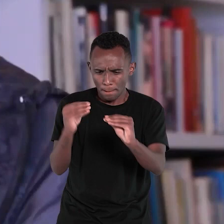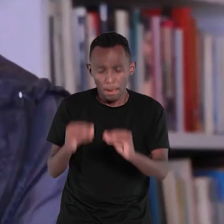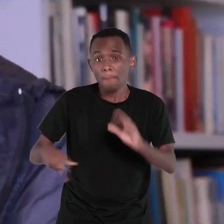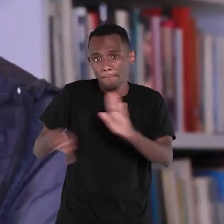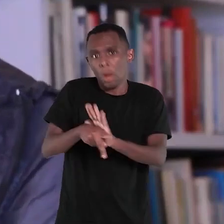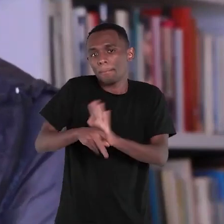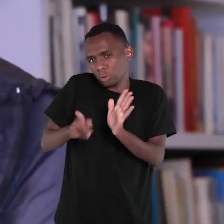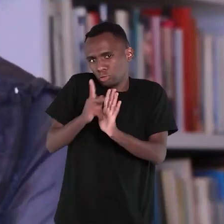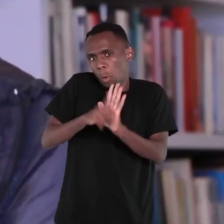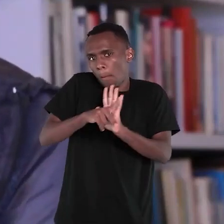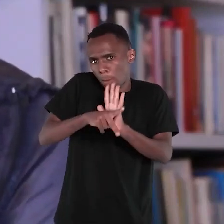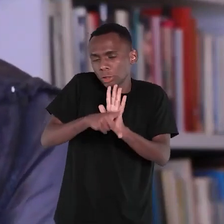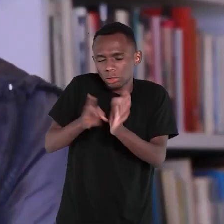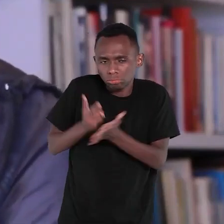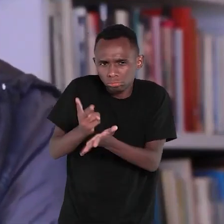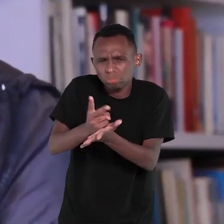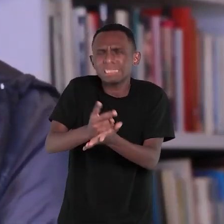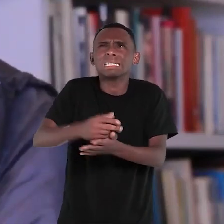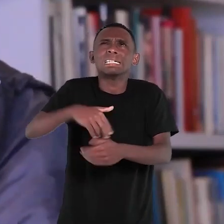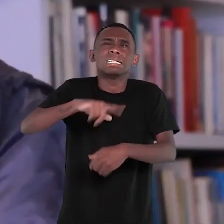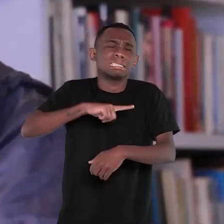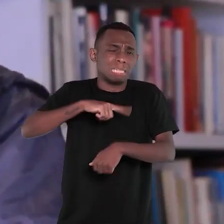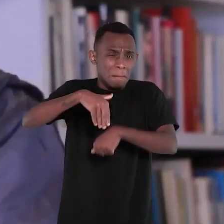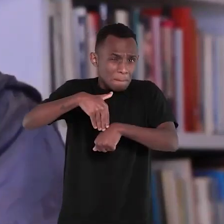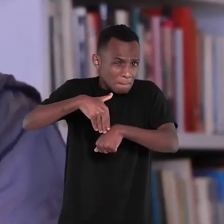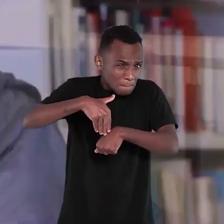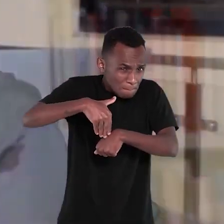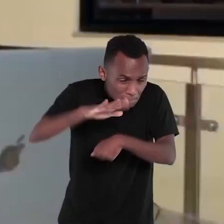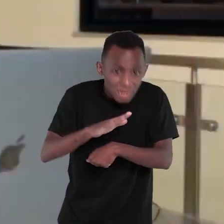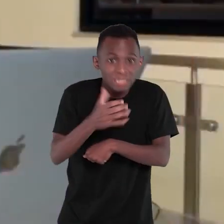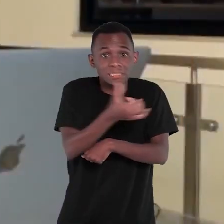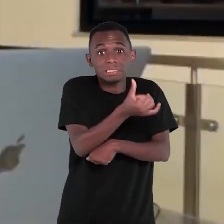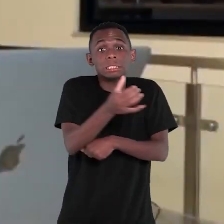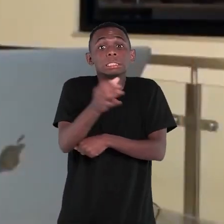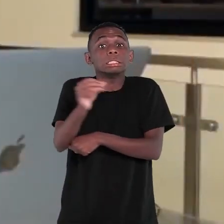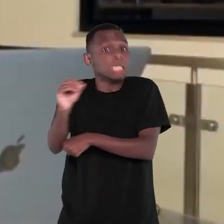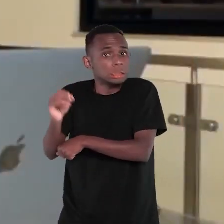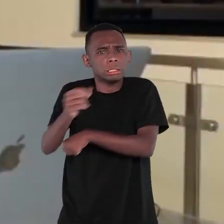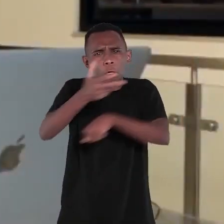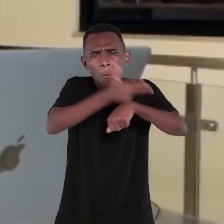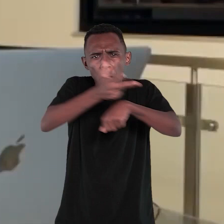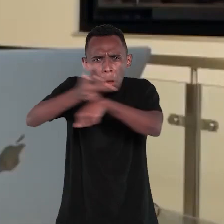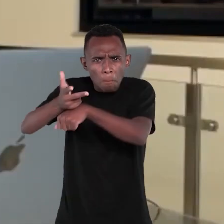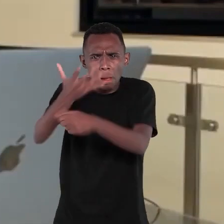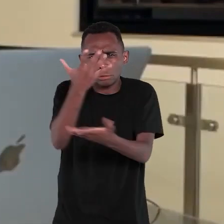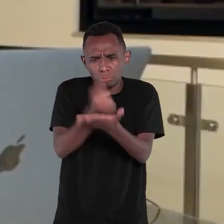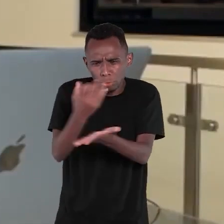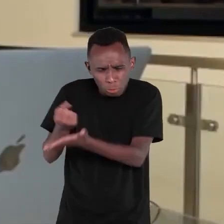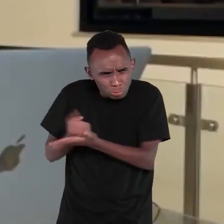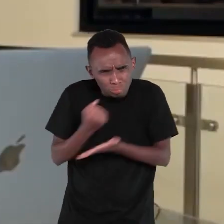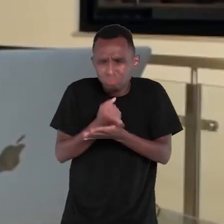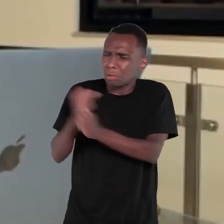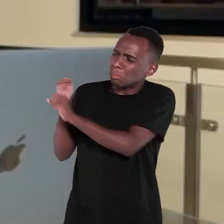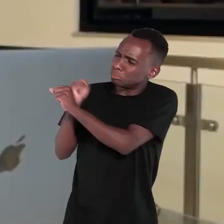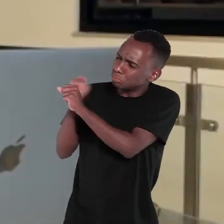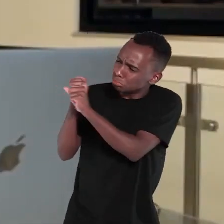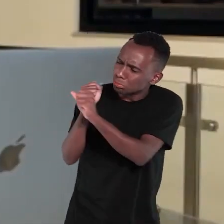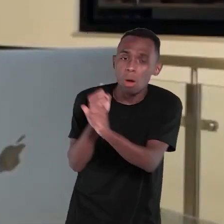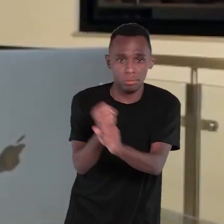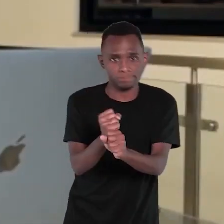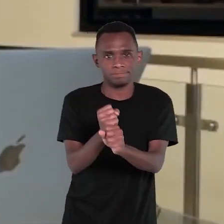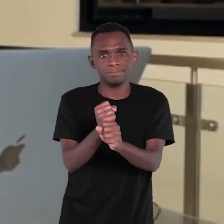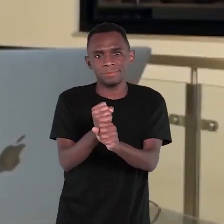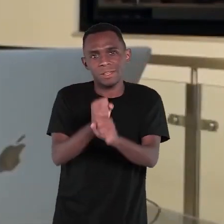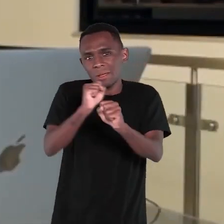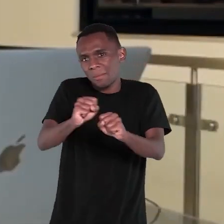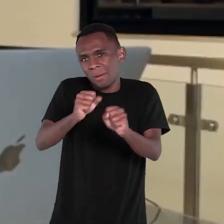está sentado em frente a uma estante repleta de livros. 600 programas gravados ao longo destes tantos anos de